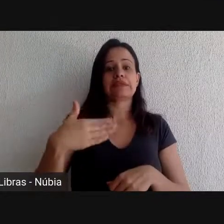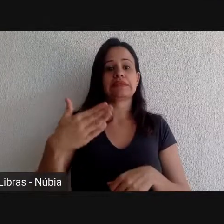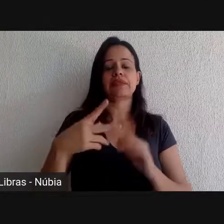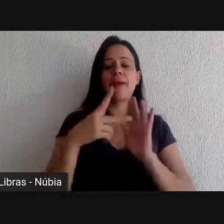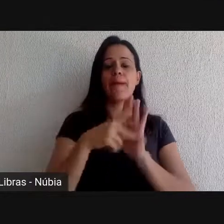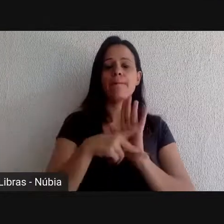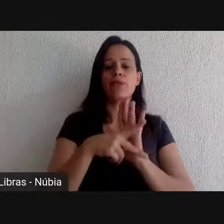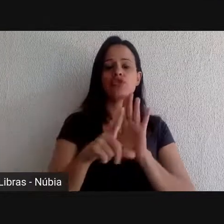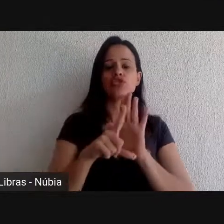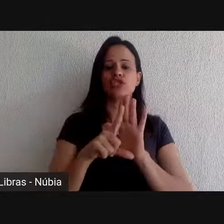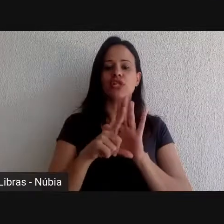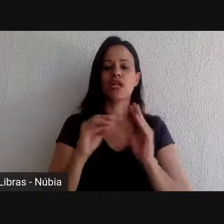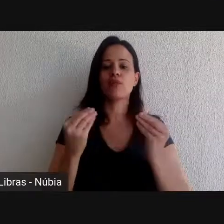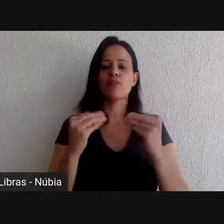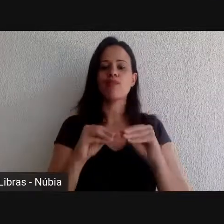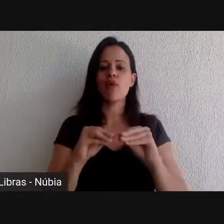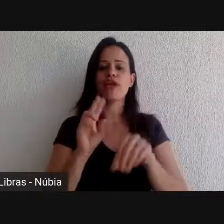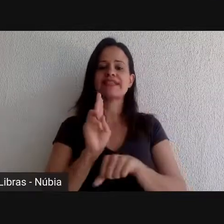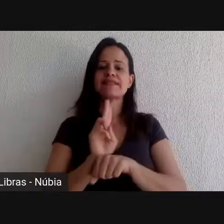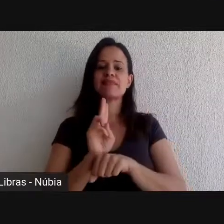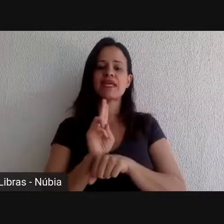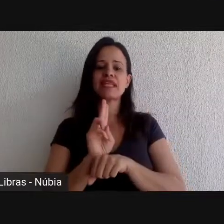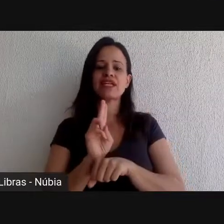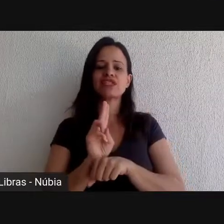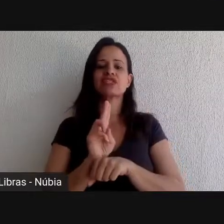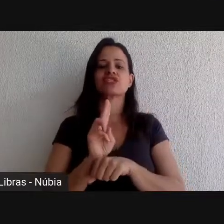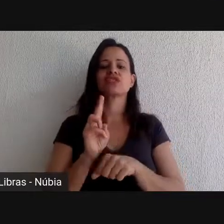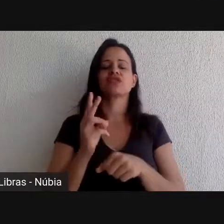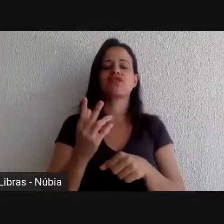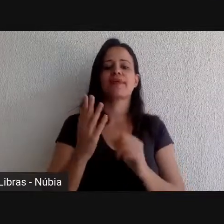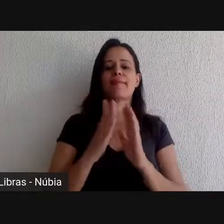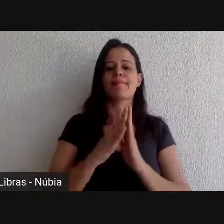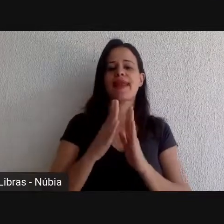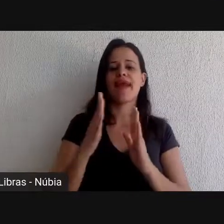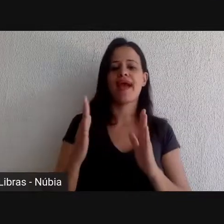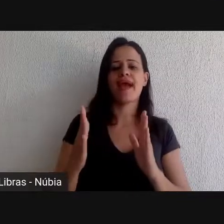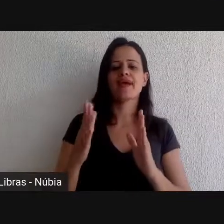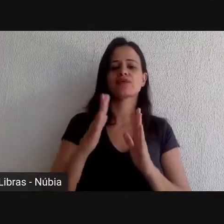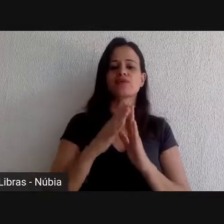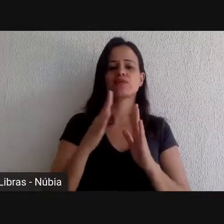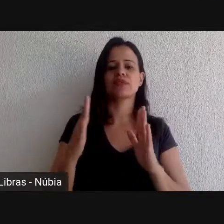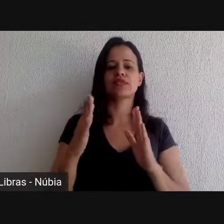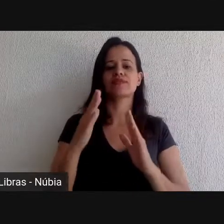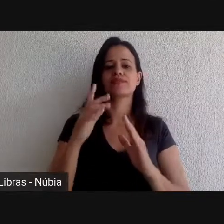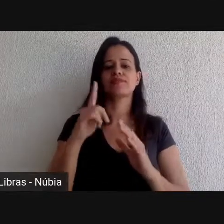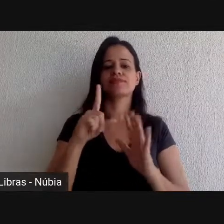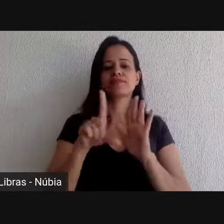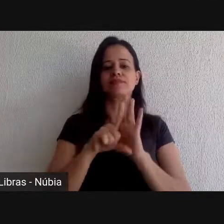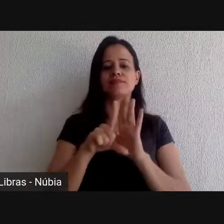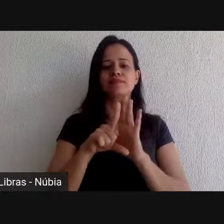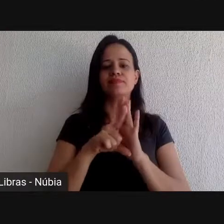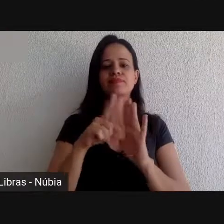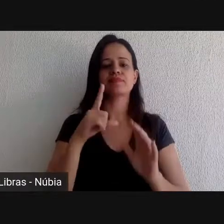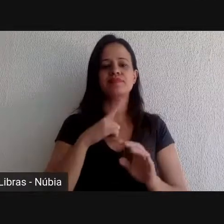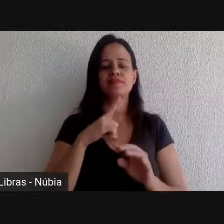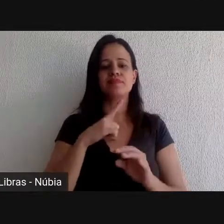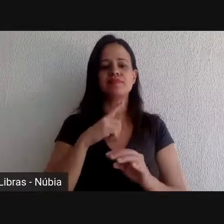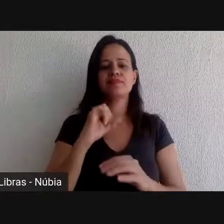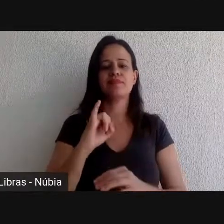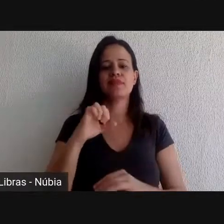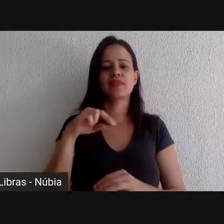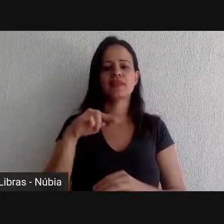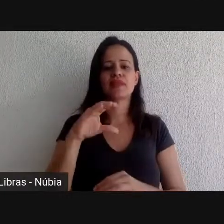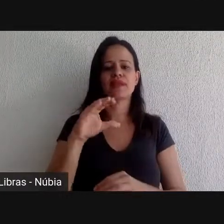lei a expectativa de resolver o licenciamento, colocando um prazo, que hoje o prazo legal de análise de um EIA-RIMA, que é o estudo mais